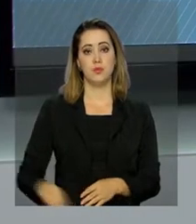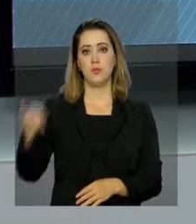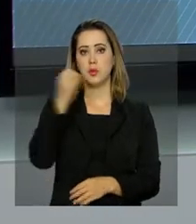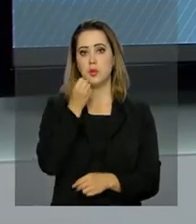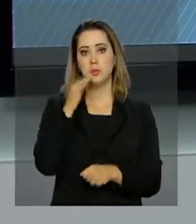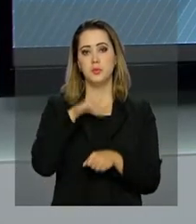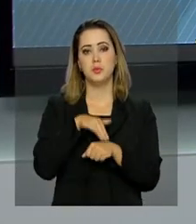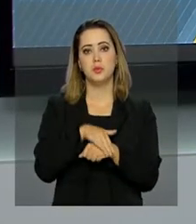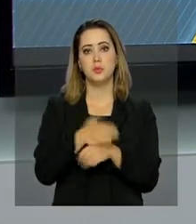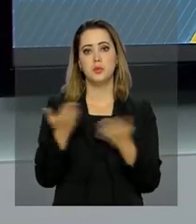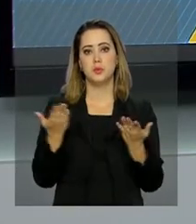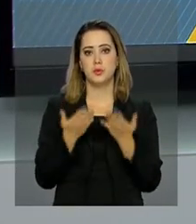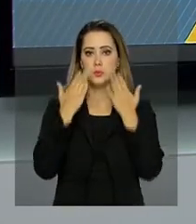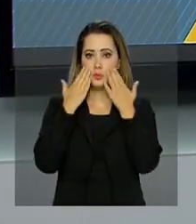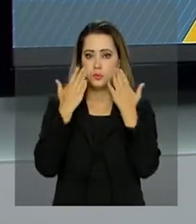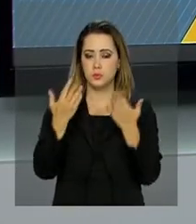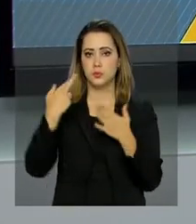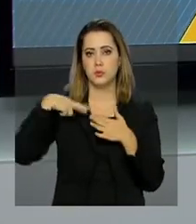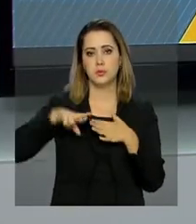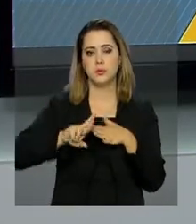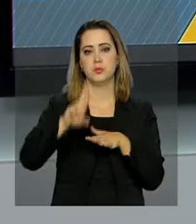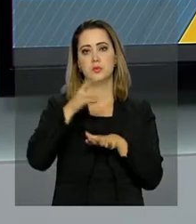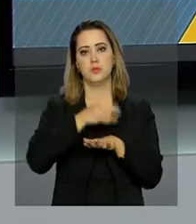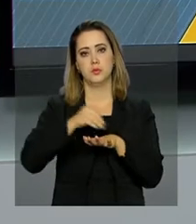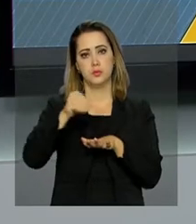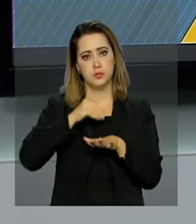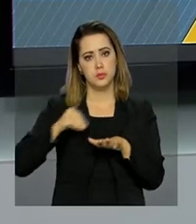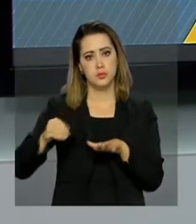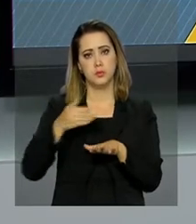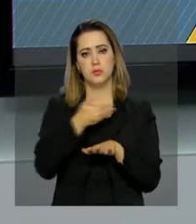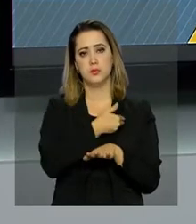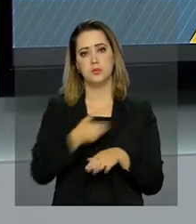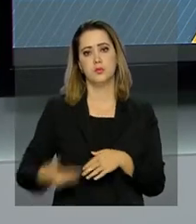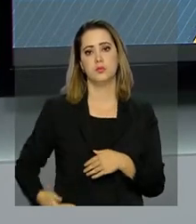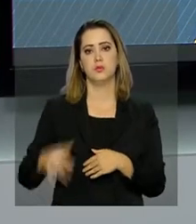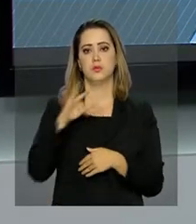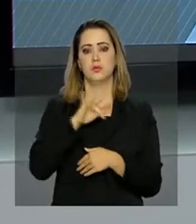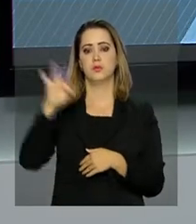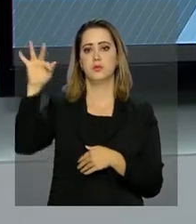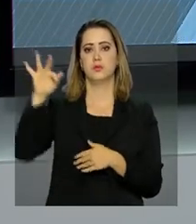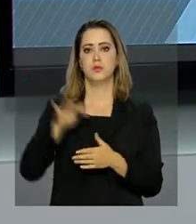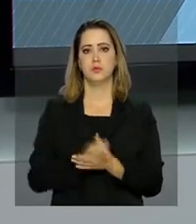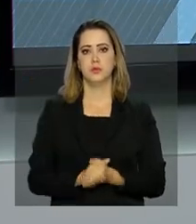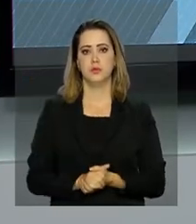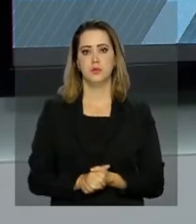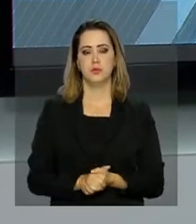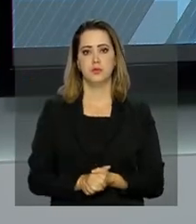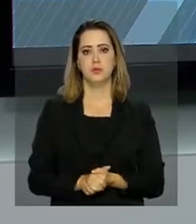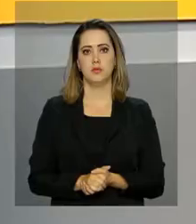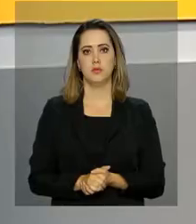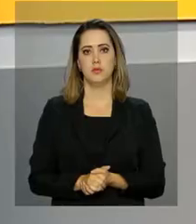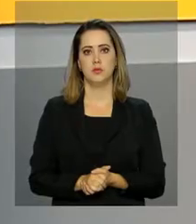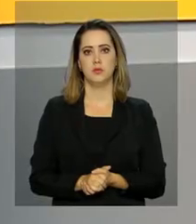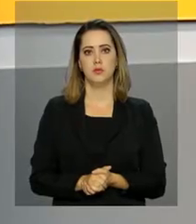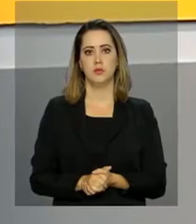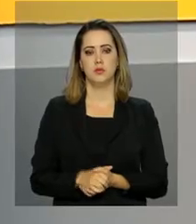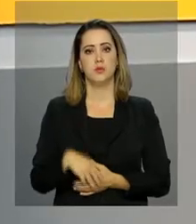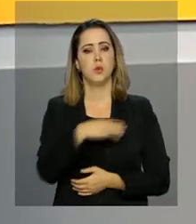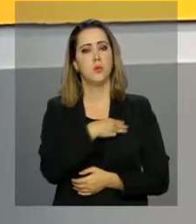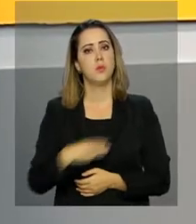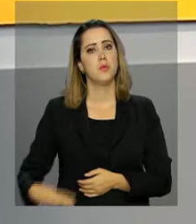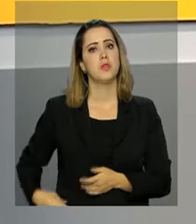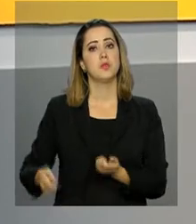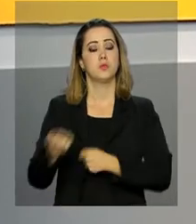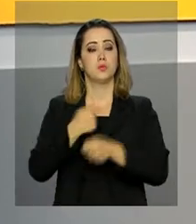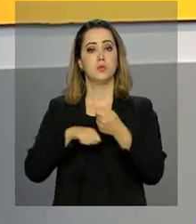Olá, boa noite. Começa agora mais uma edição do Repórter NBR com as notícias do governo federal. O ministro